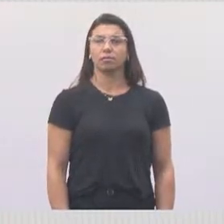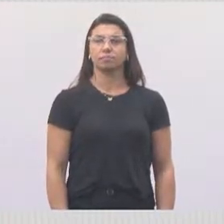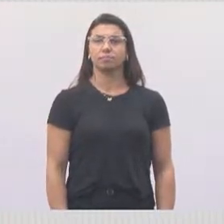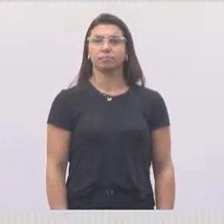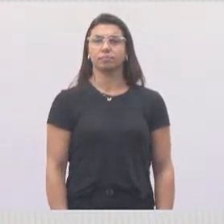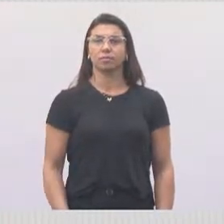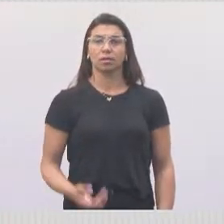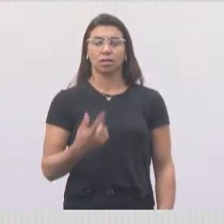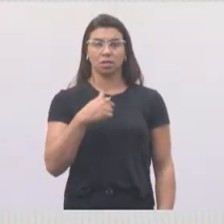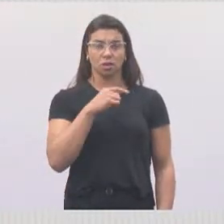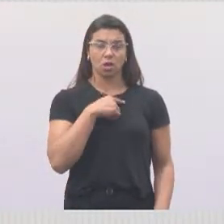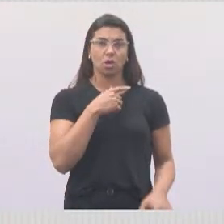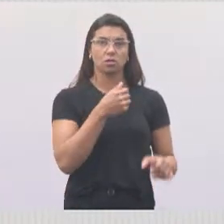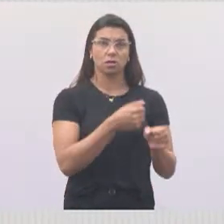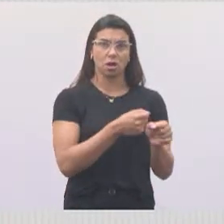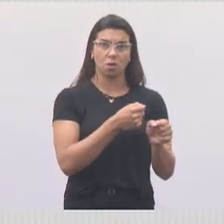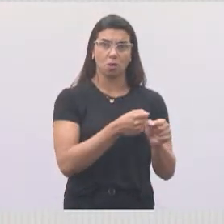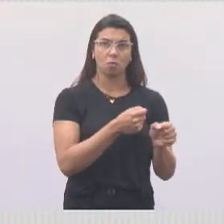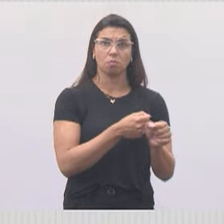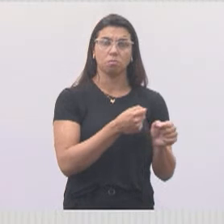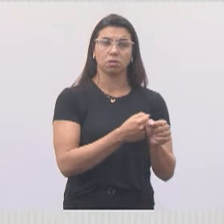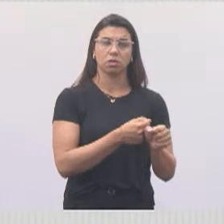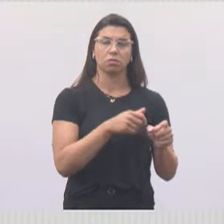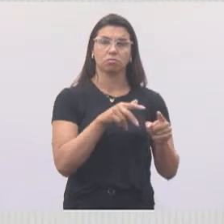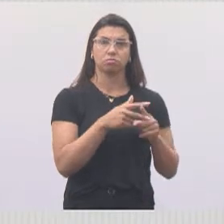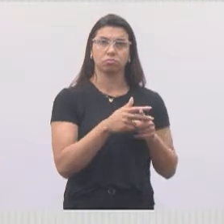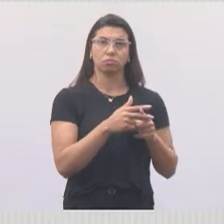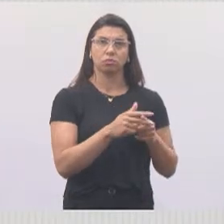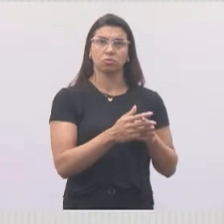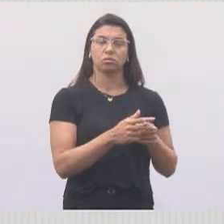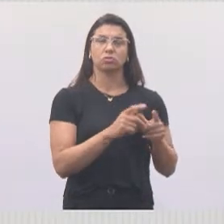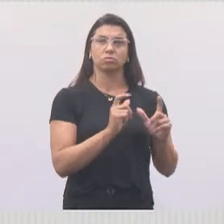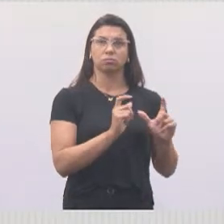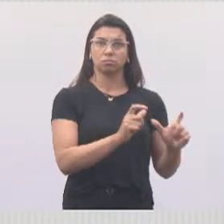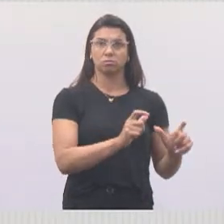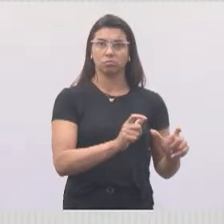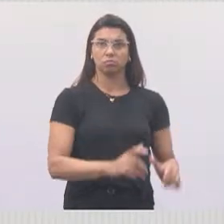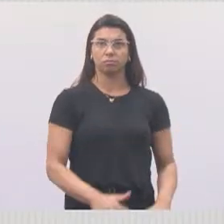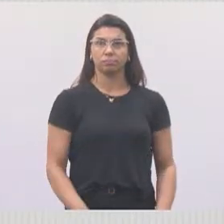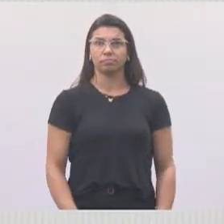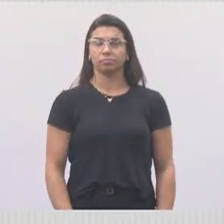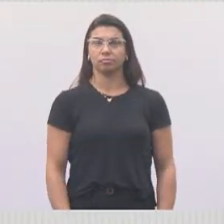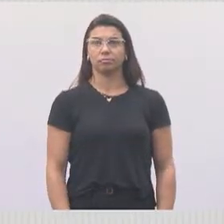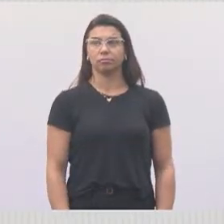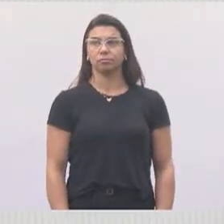A gente vai estar acompanhando a manutenção desse local.